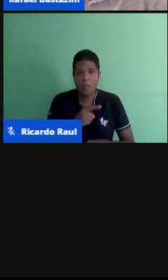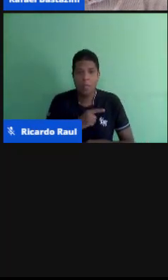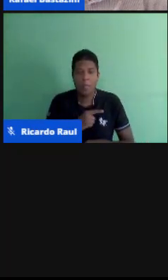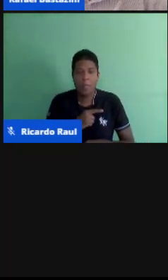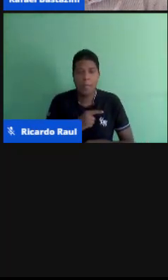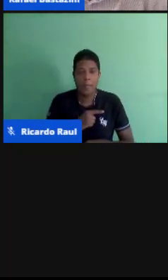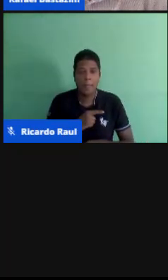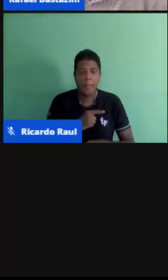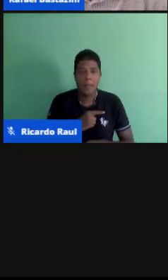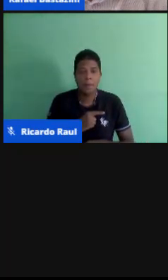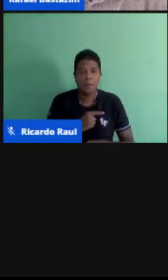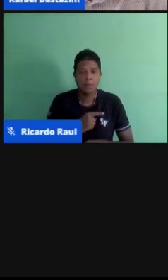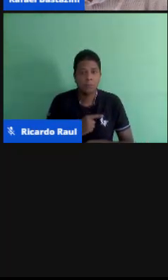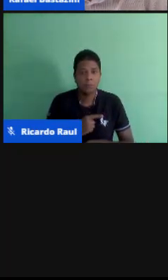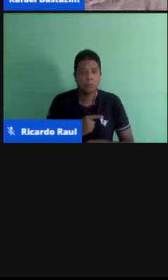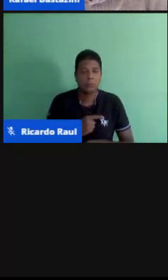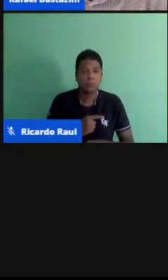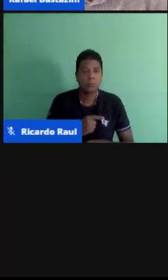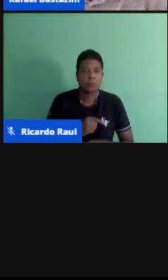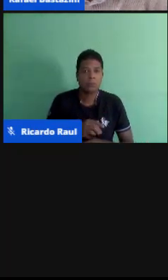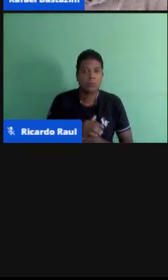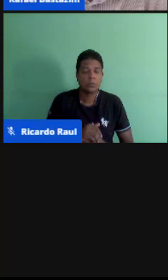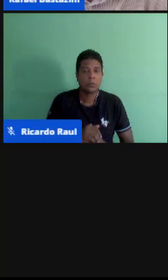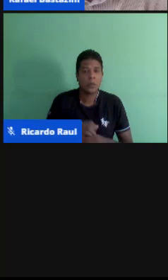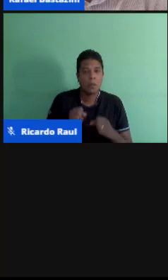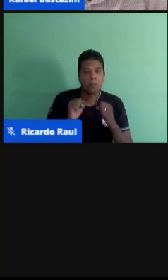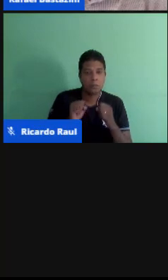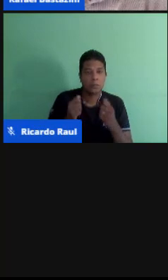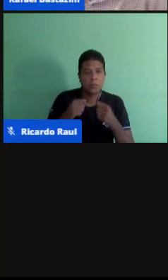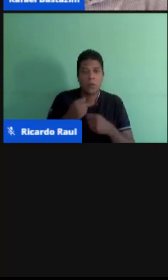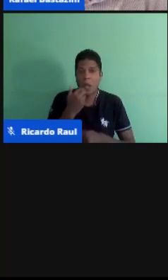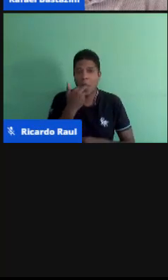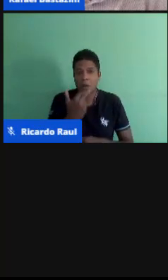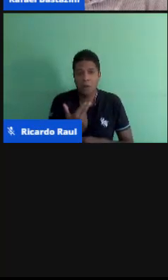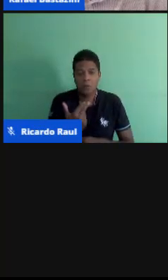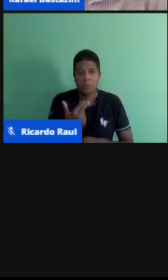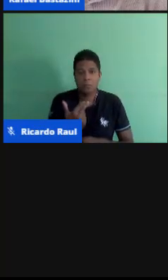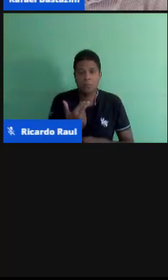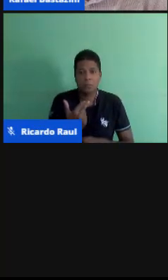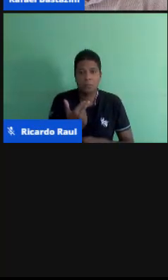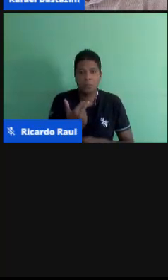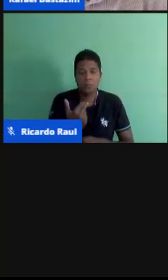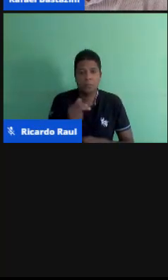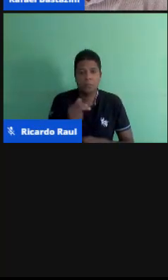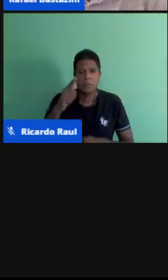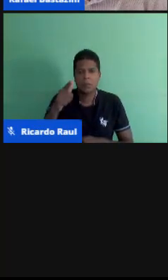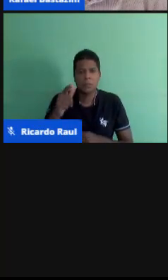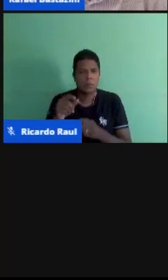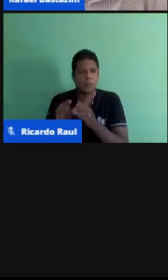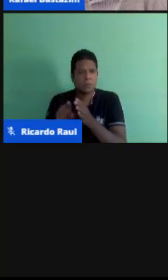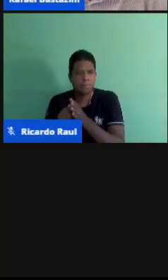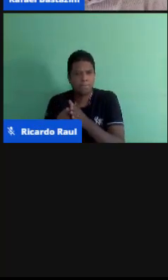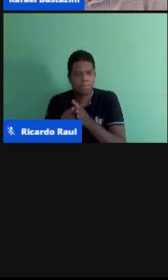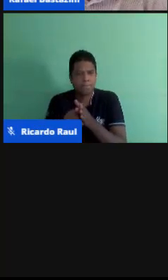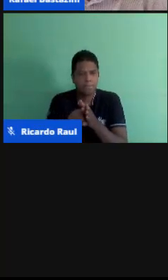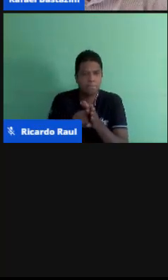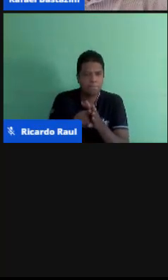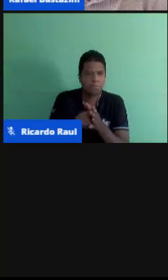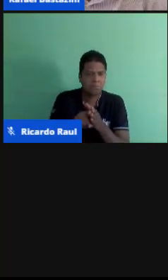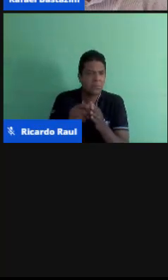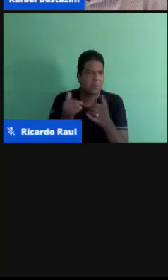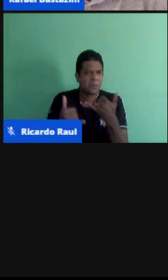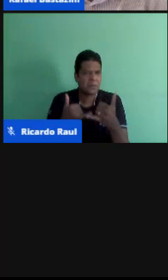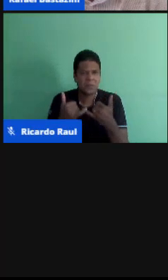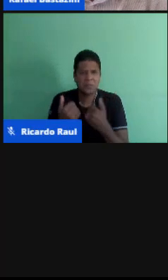também uma possibilidade que eles te dão a cor, depois é só explorando e brincando lá, que eu fiz